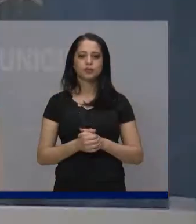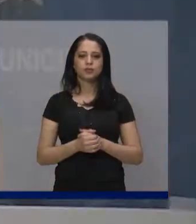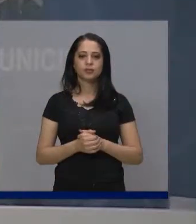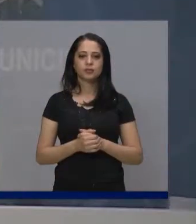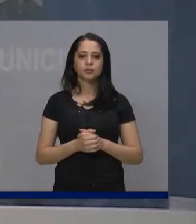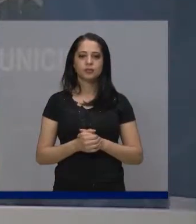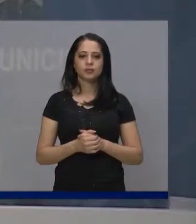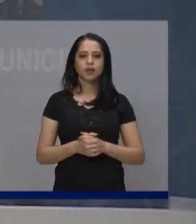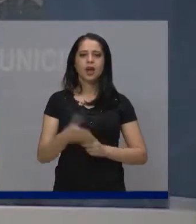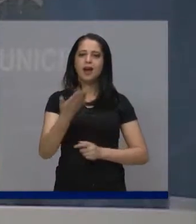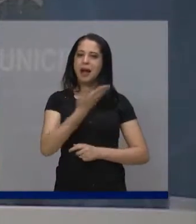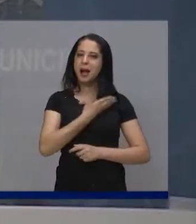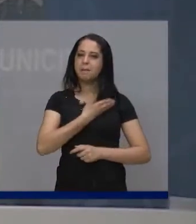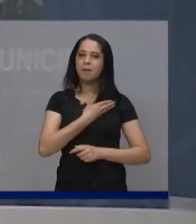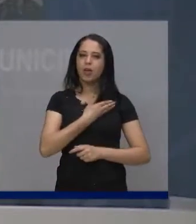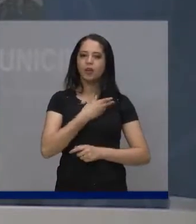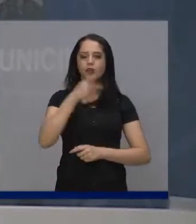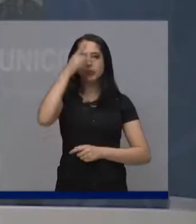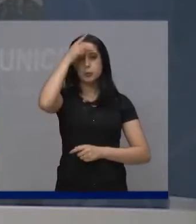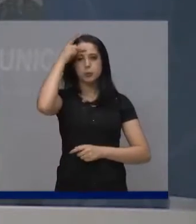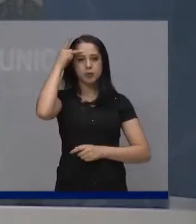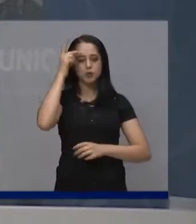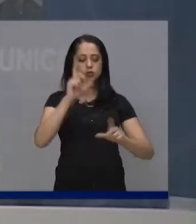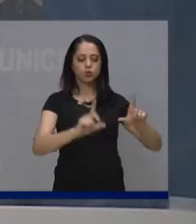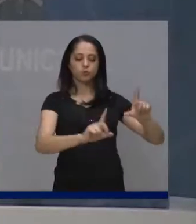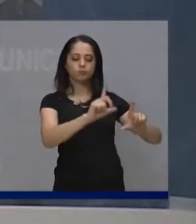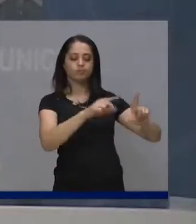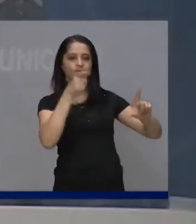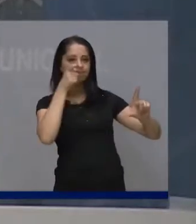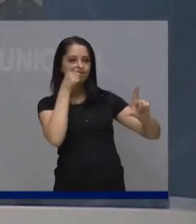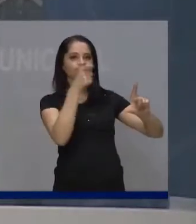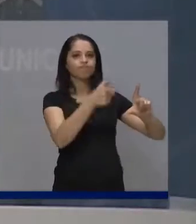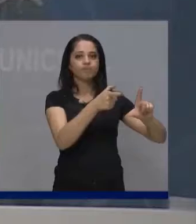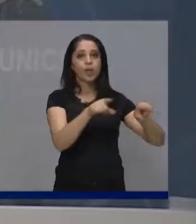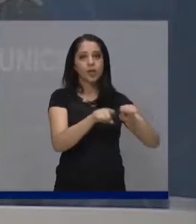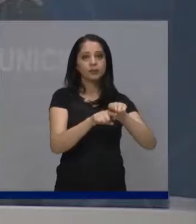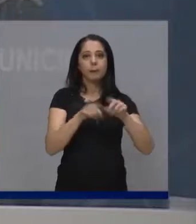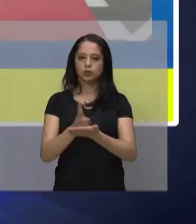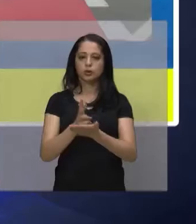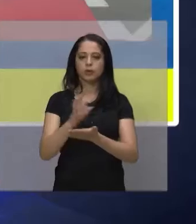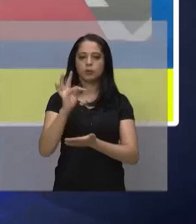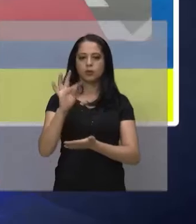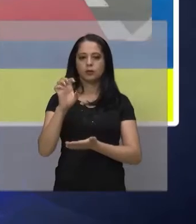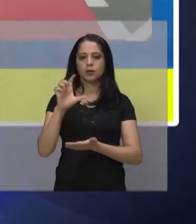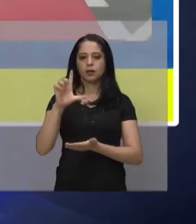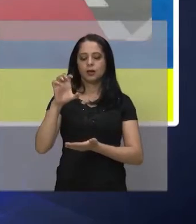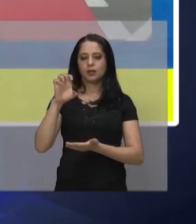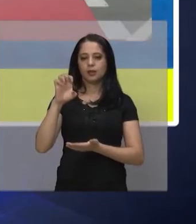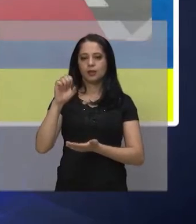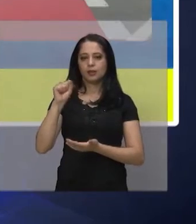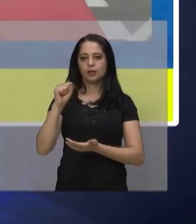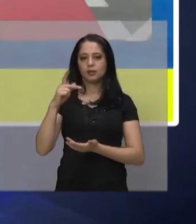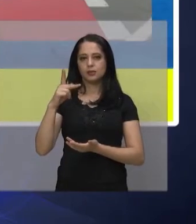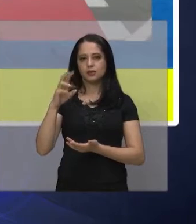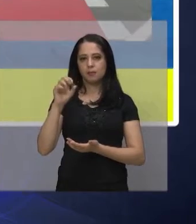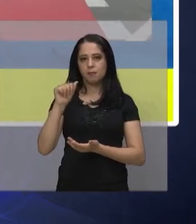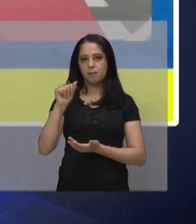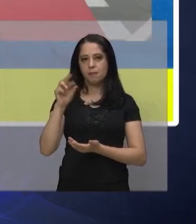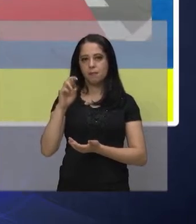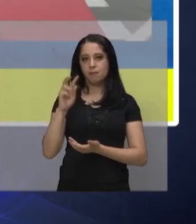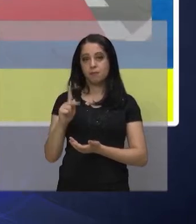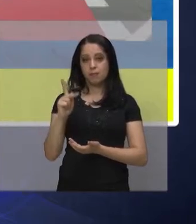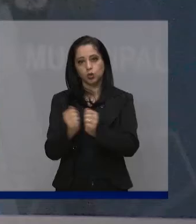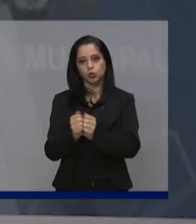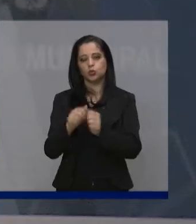sentimentos. Roberto Chagas destacou a importância de serviços de manutenção pública na cidade e apresentou melhorias realizadas na